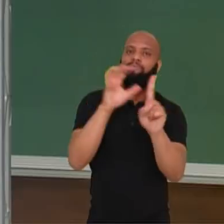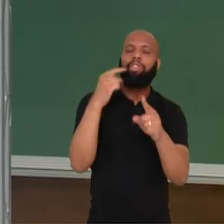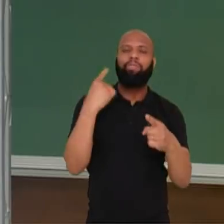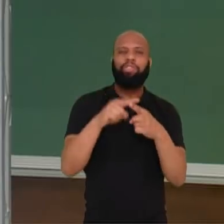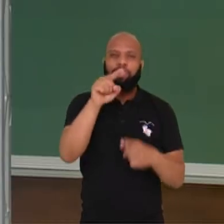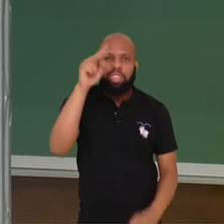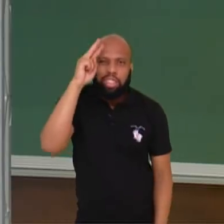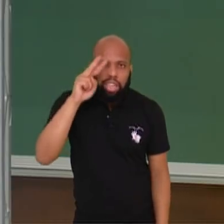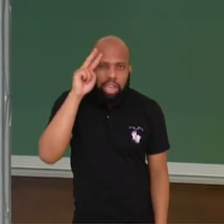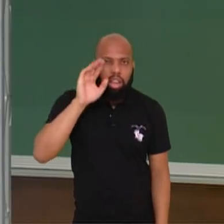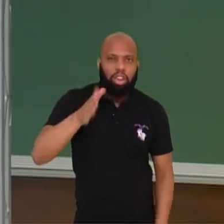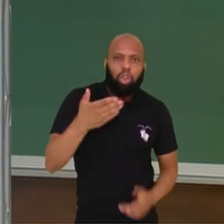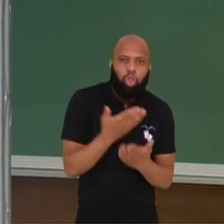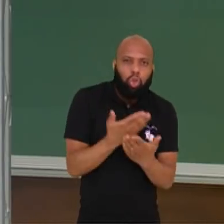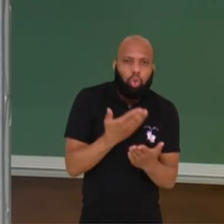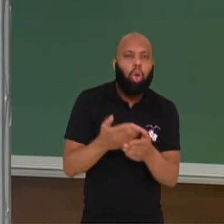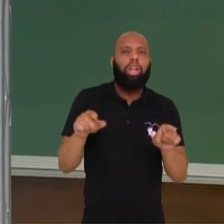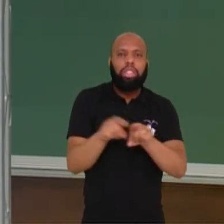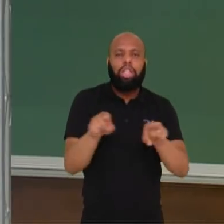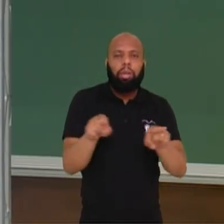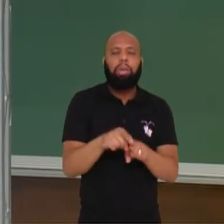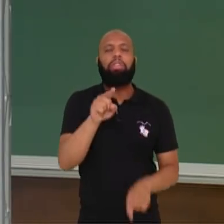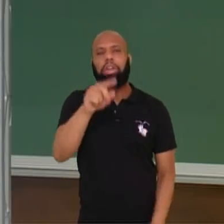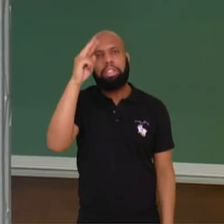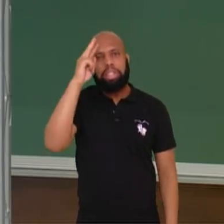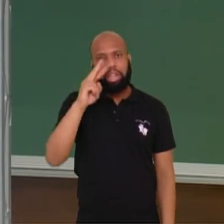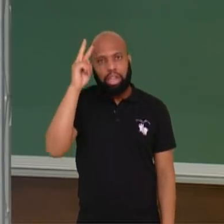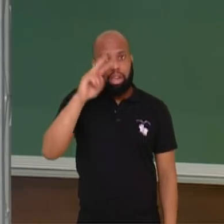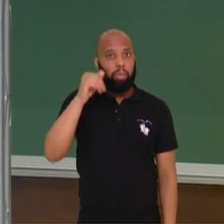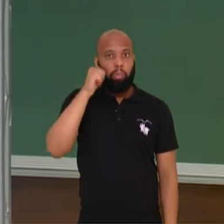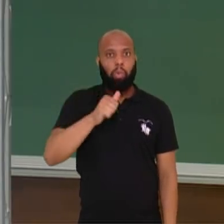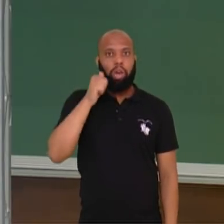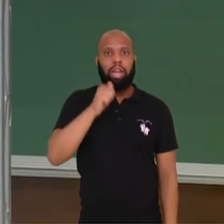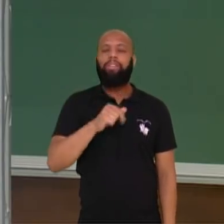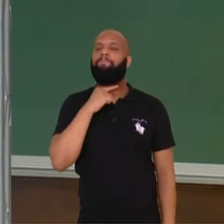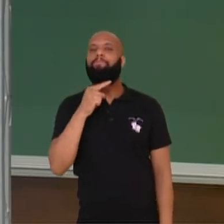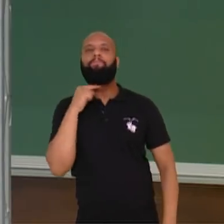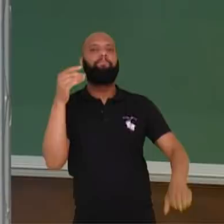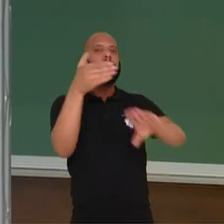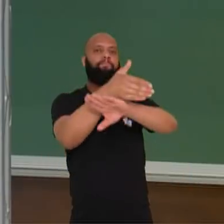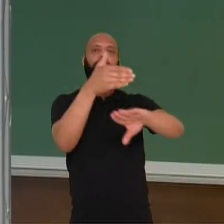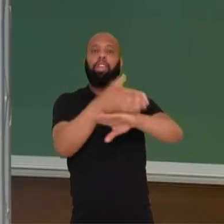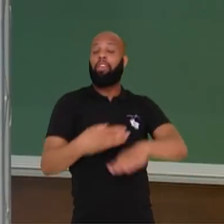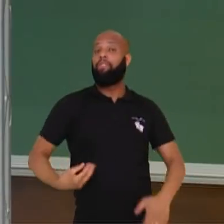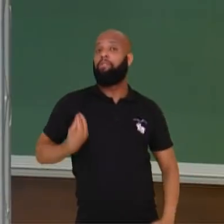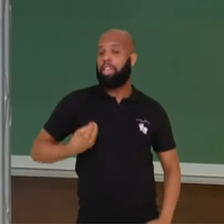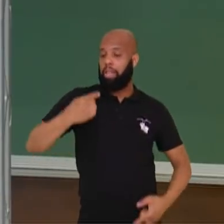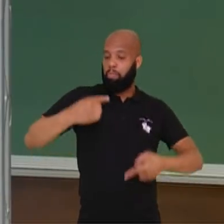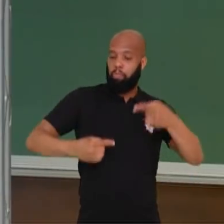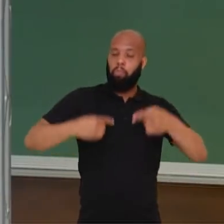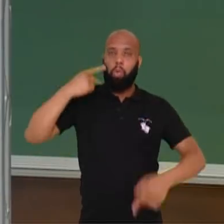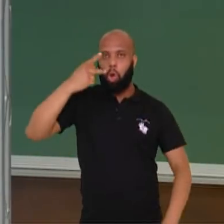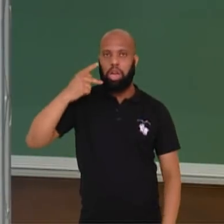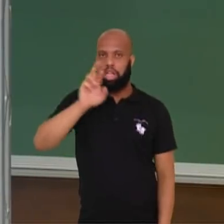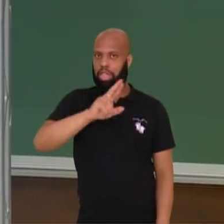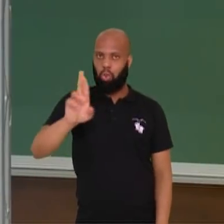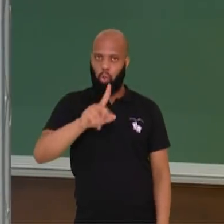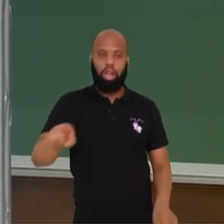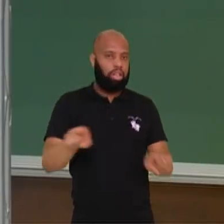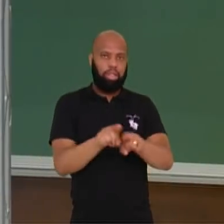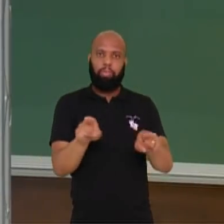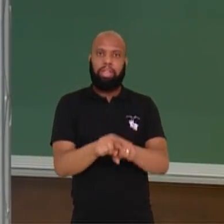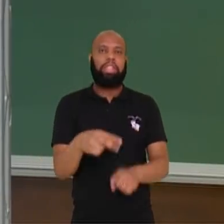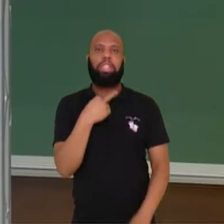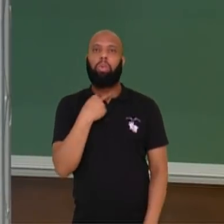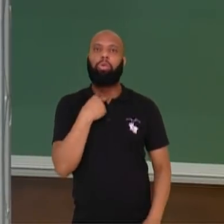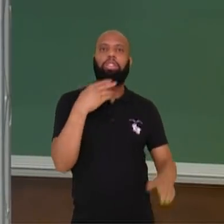Lembram-se, vocês já estudaram isso com o professor Roberto, lembram-se que as mulheres não tinham participação na vida política, muito pequena na vida social da